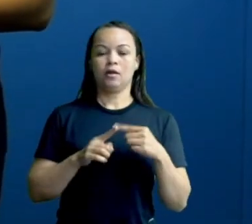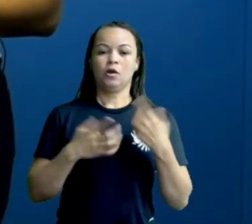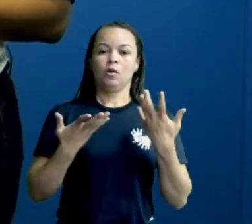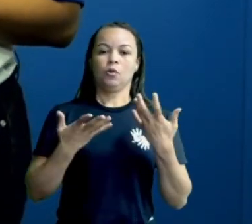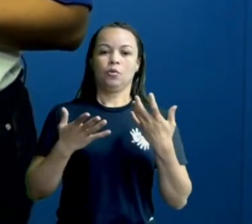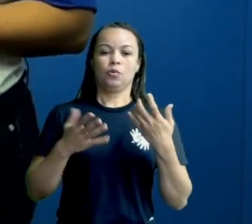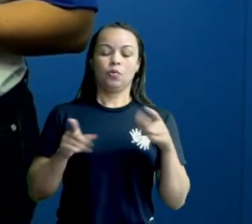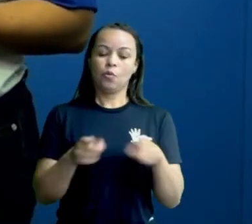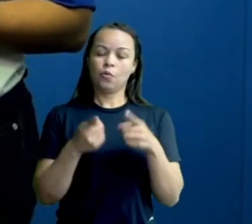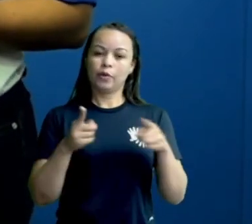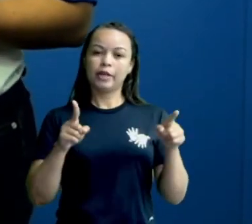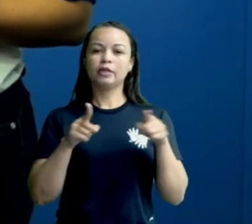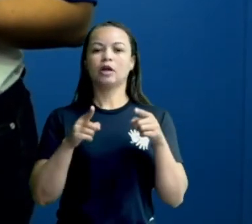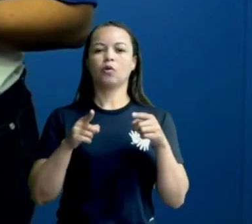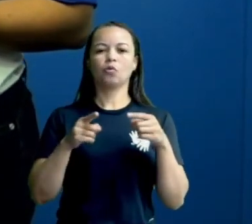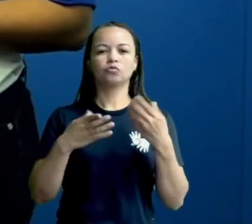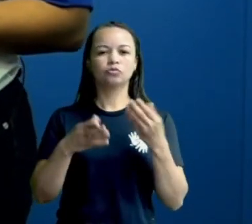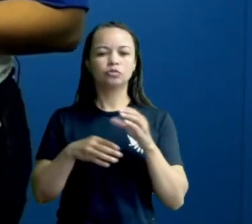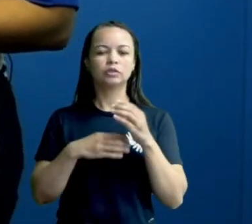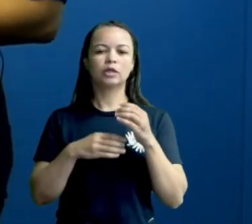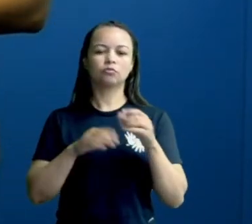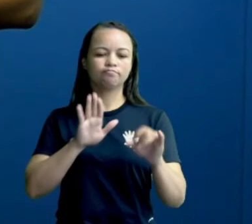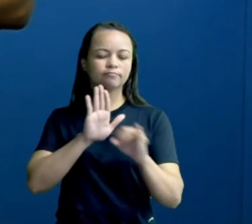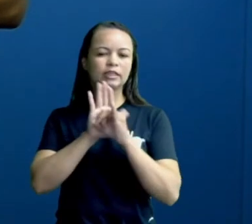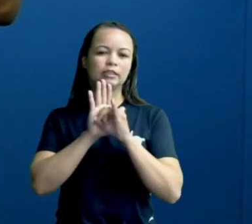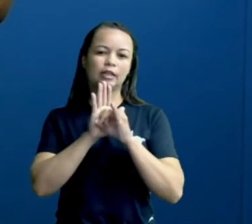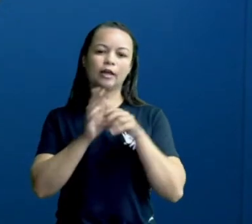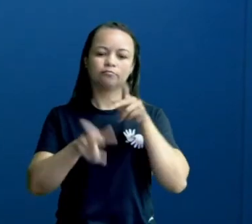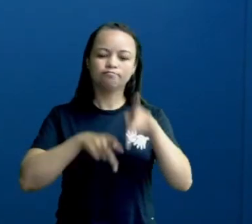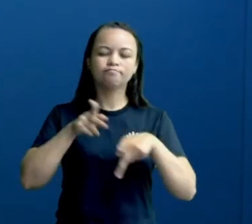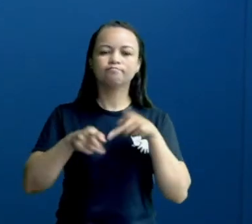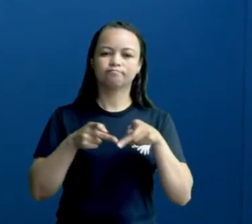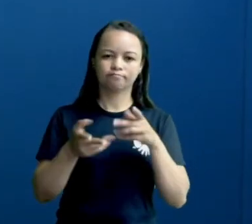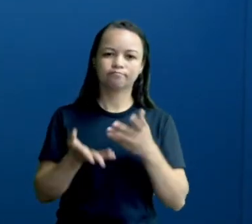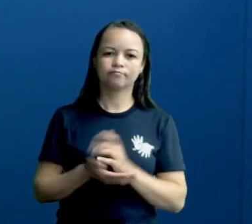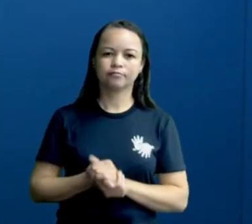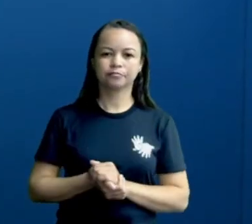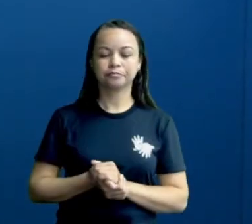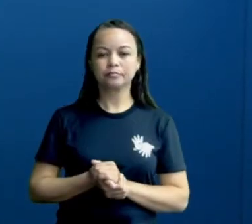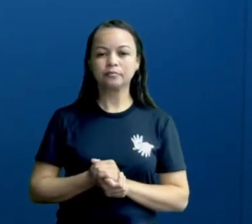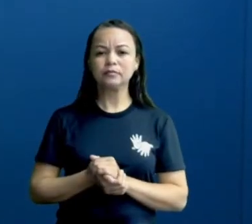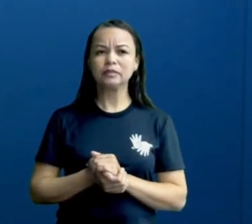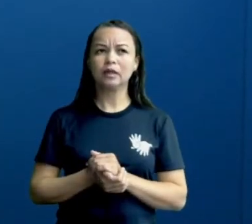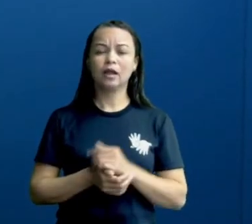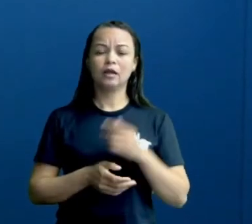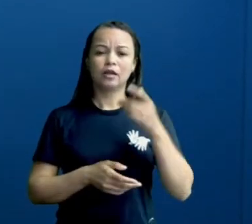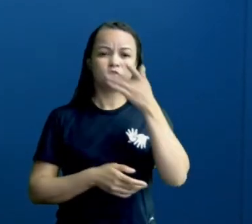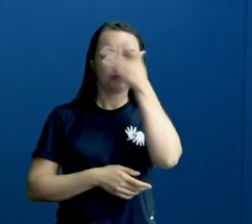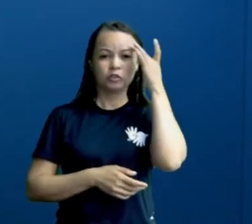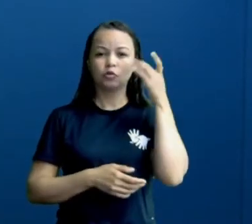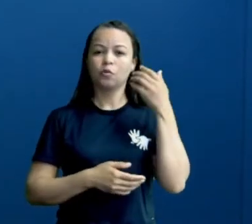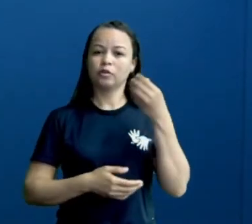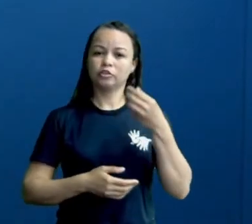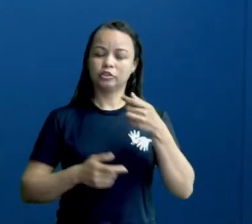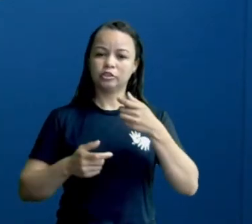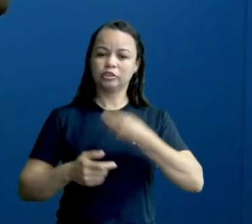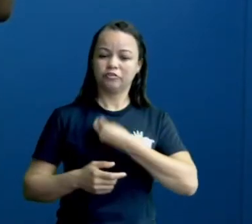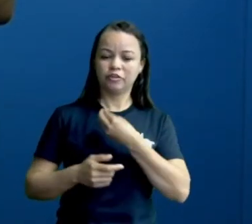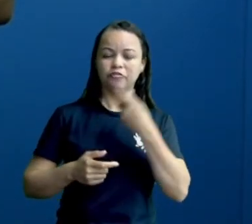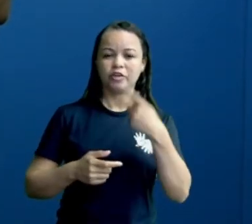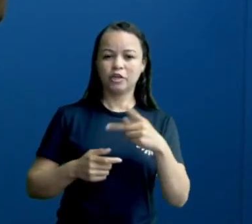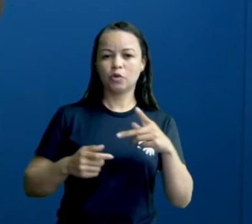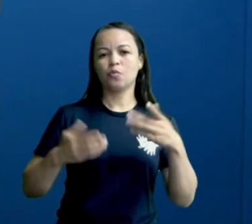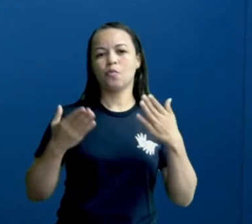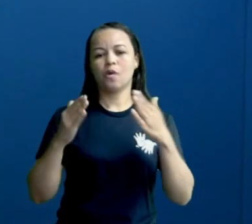da identidade de um povo. Então, assim, aquelas pessoas que moravam aqui em Vitória naquela época, as pessoas que brigaram